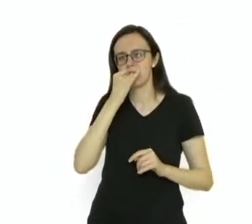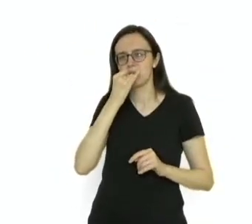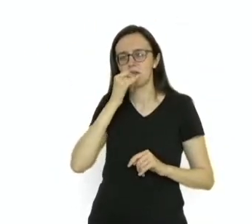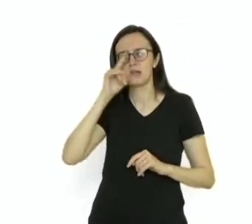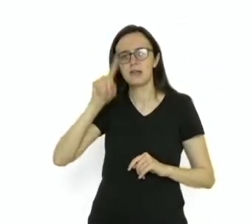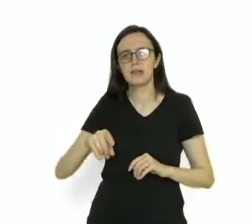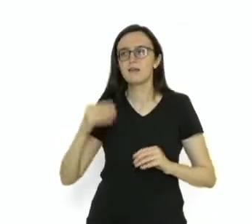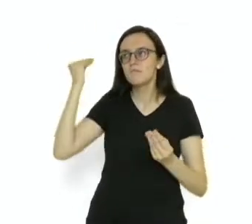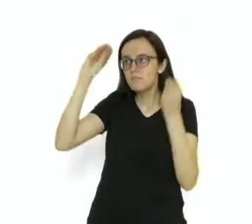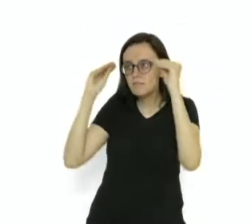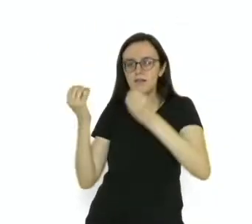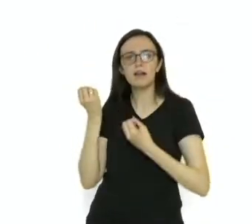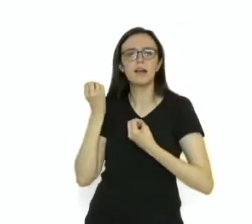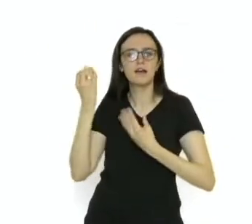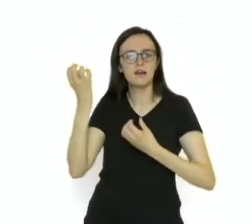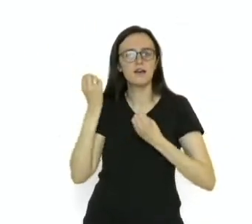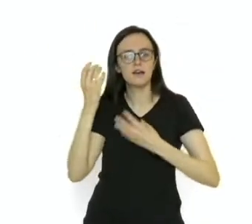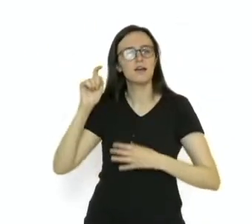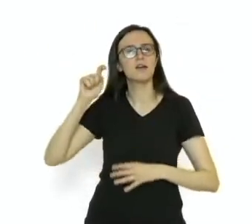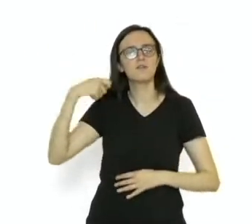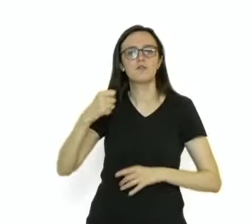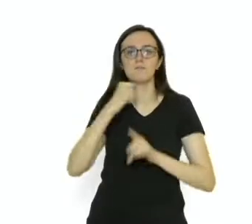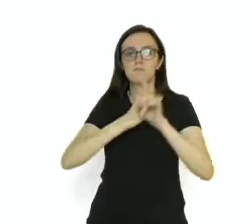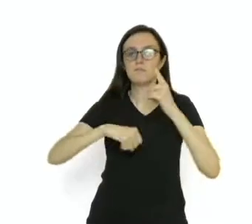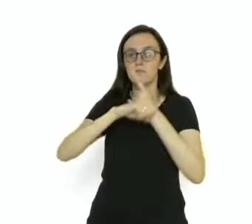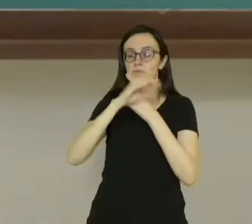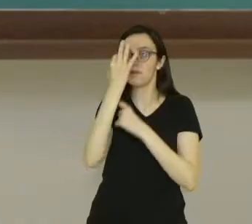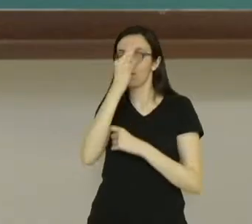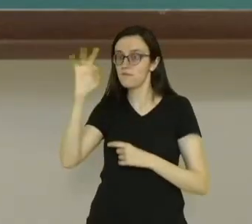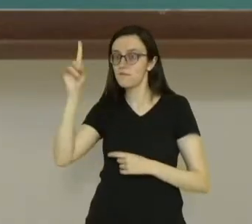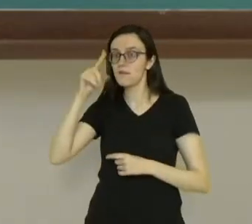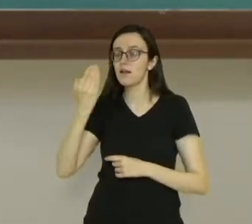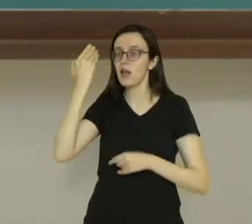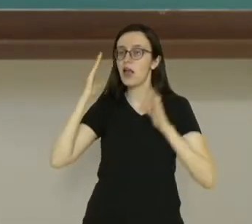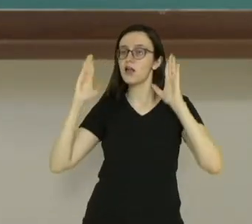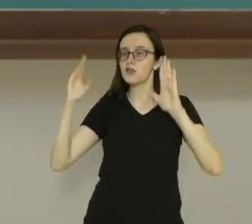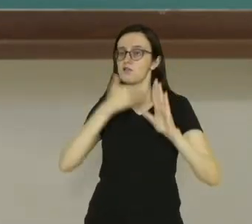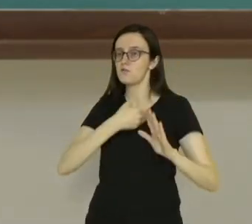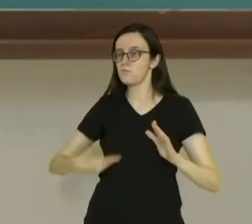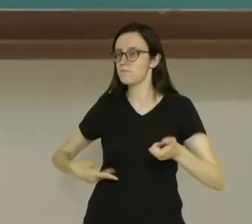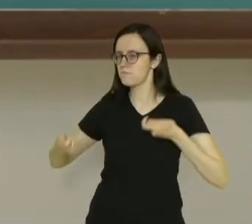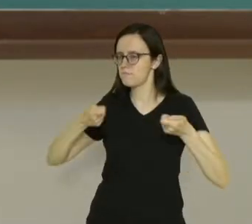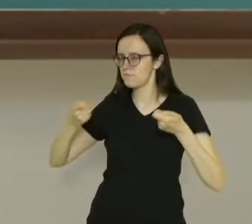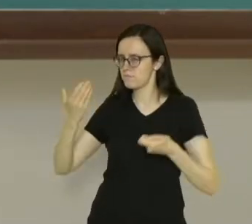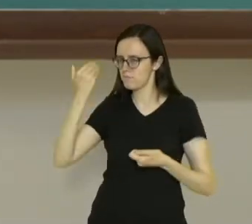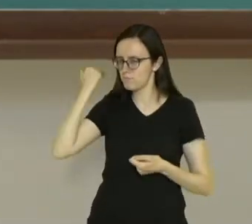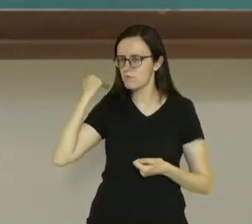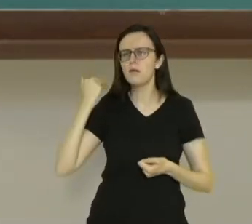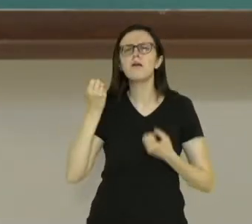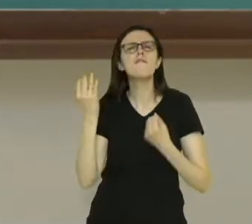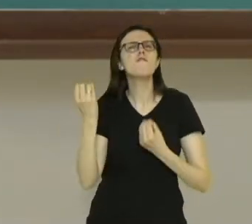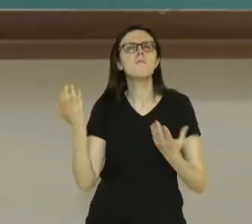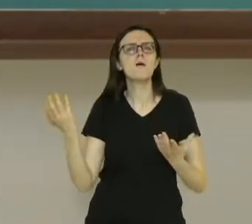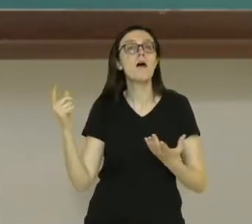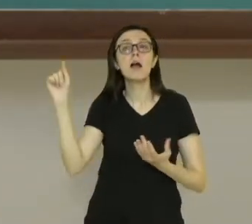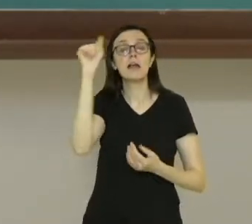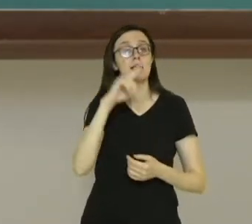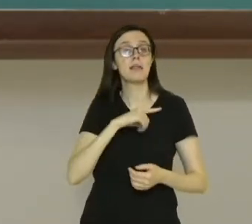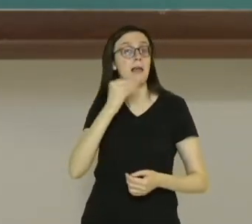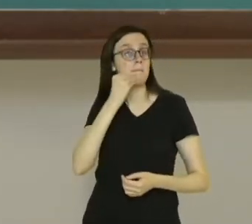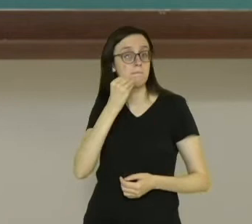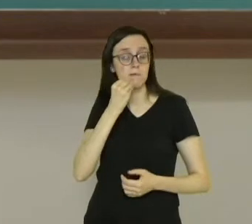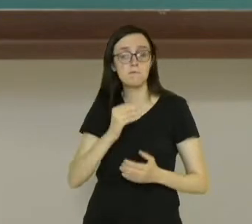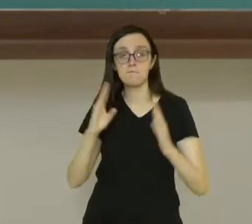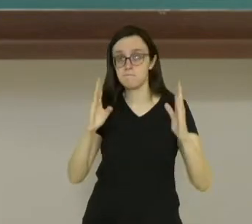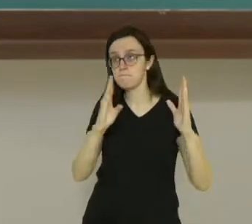e o preencha com as informações sobre a sociedade francesa do Antigo Regime. Então, as informações é quem possuía privilégios, quem